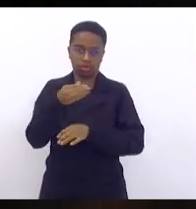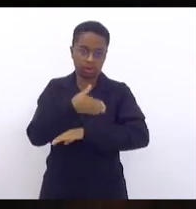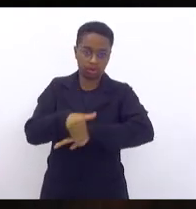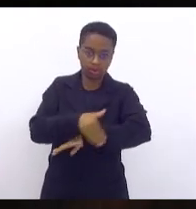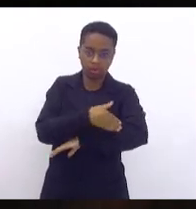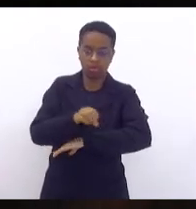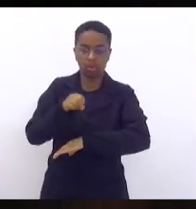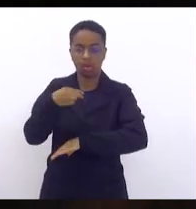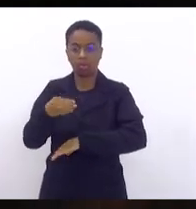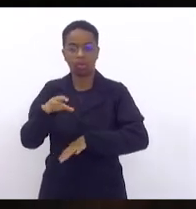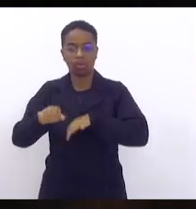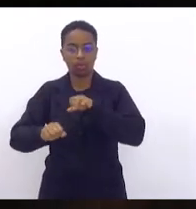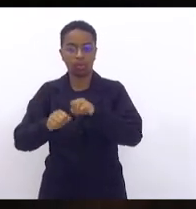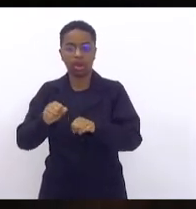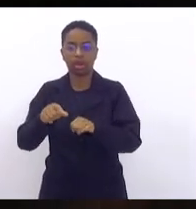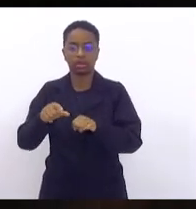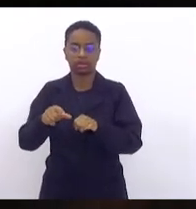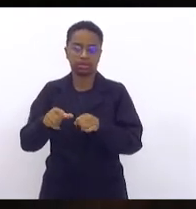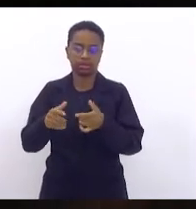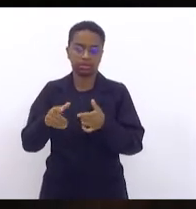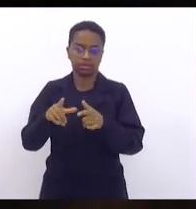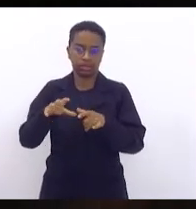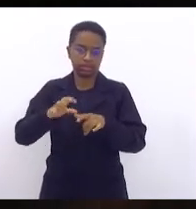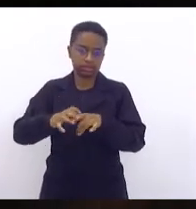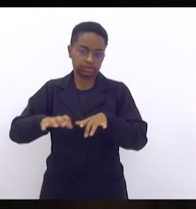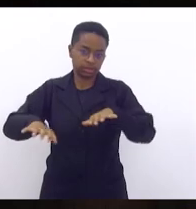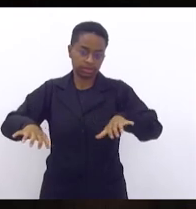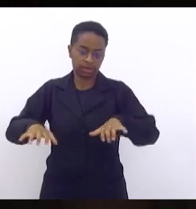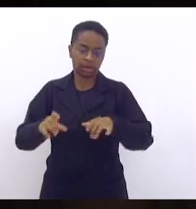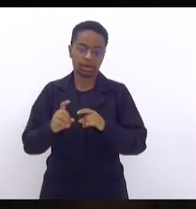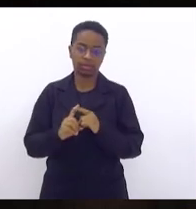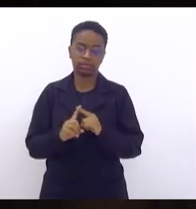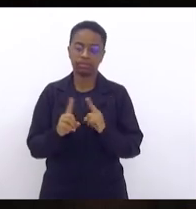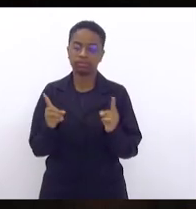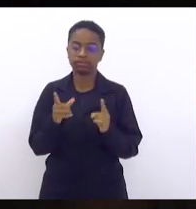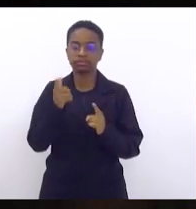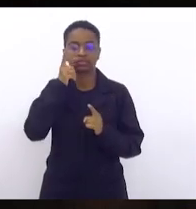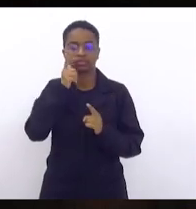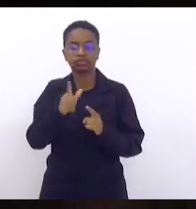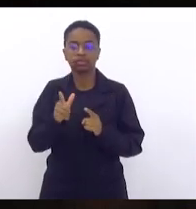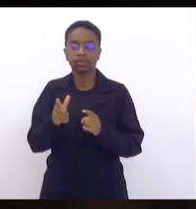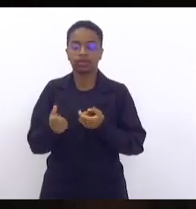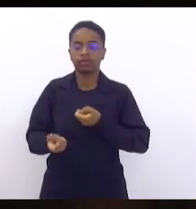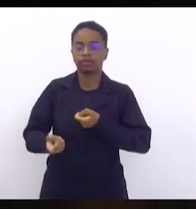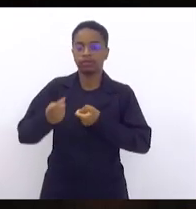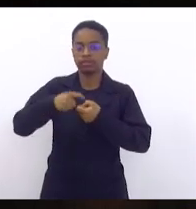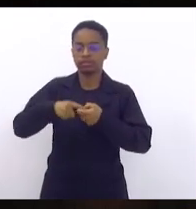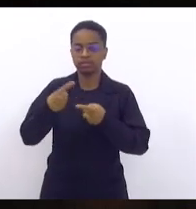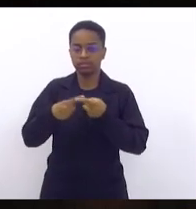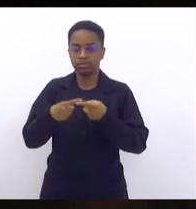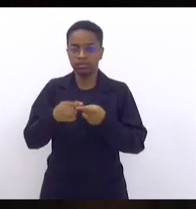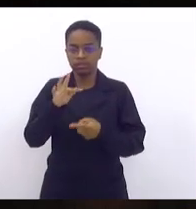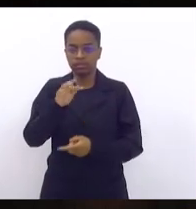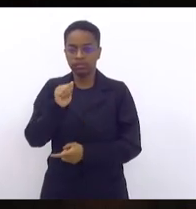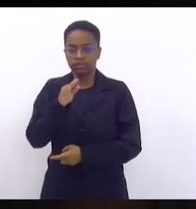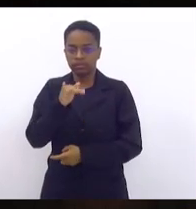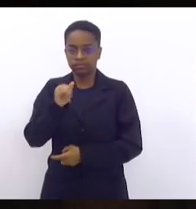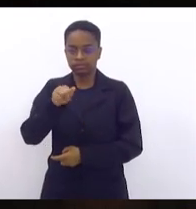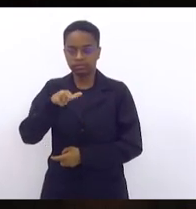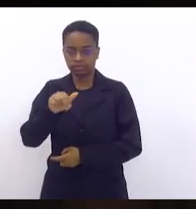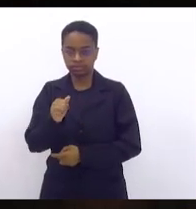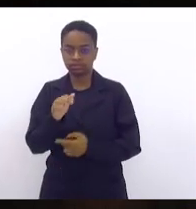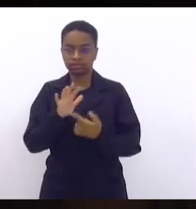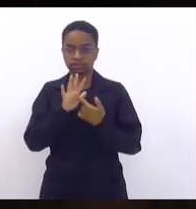na coleta seletiva enfim que ela vai gerar um retorno que até a Fabiana trouxe de Economia circular